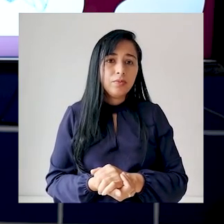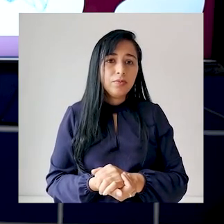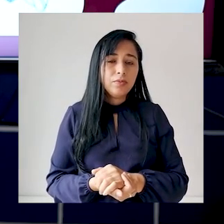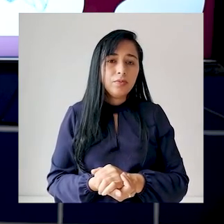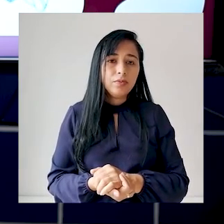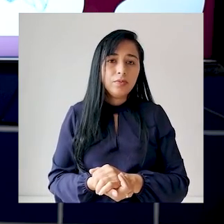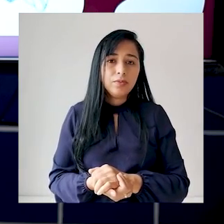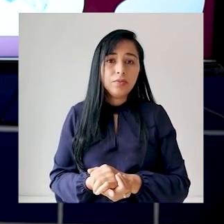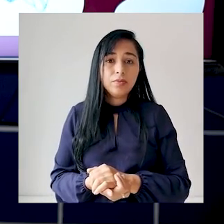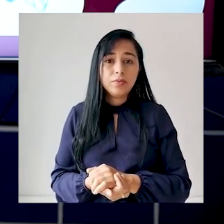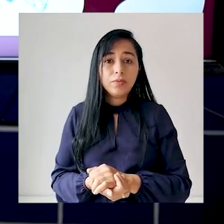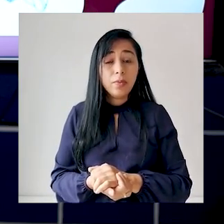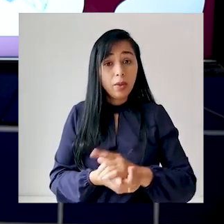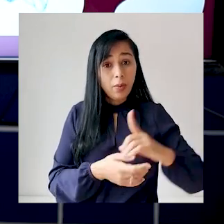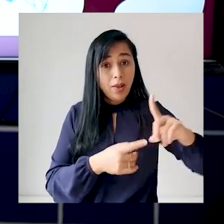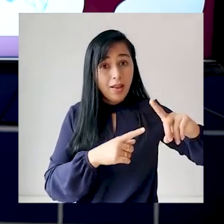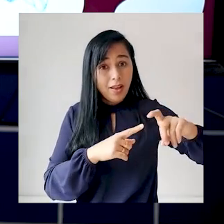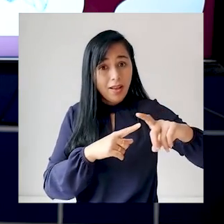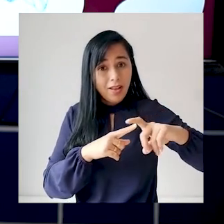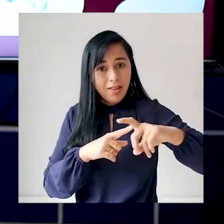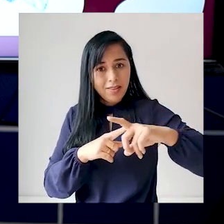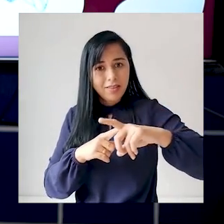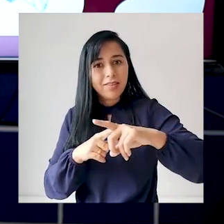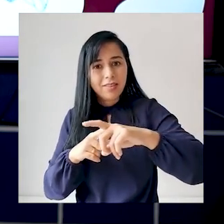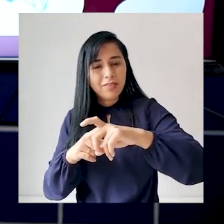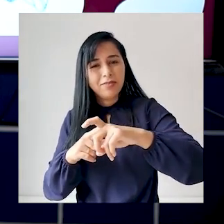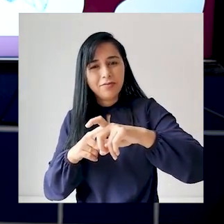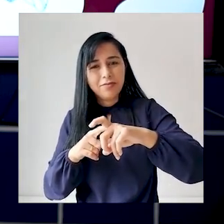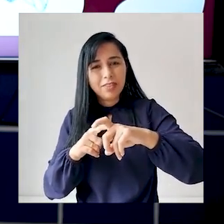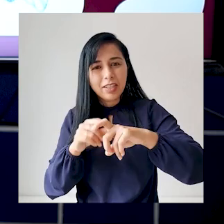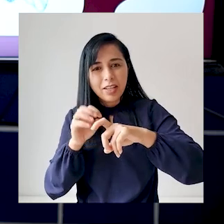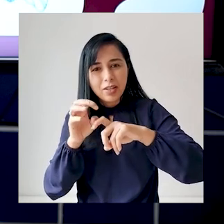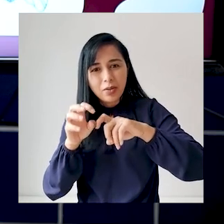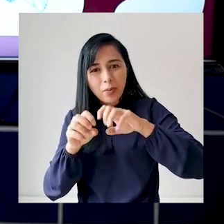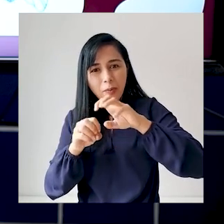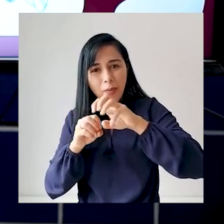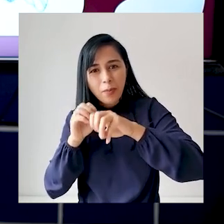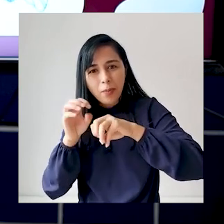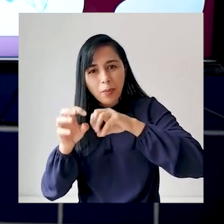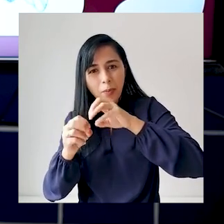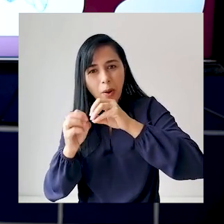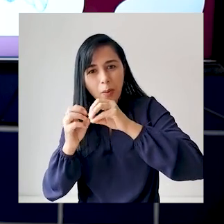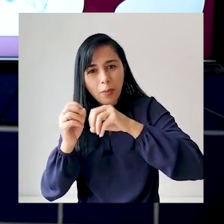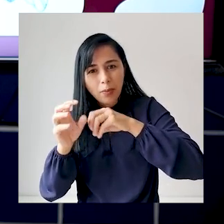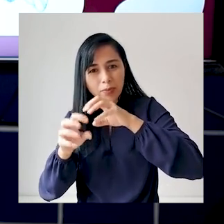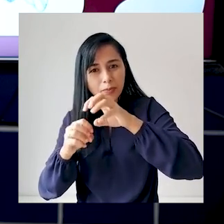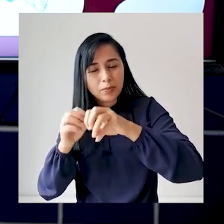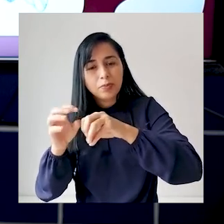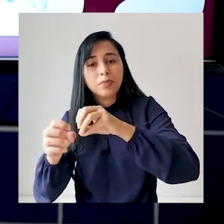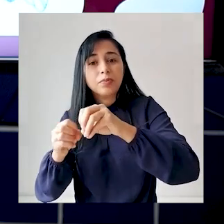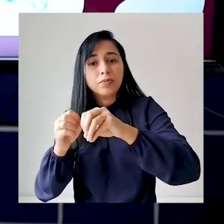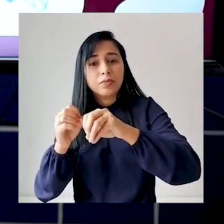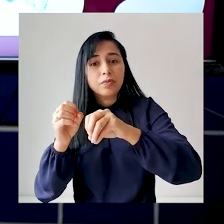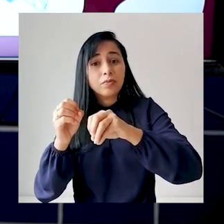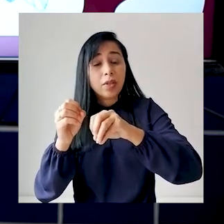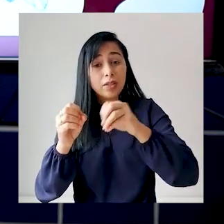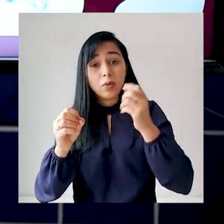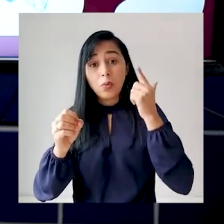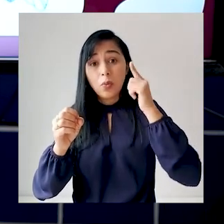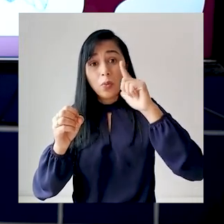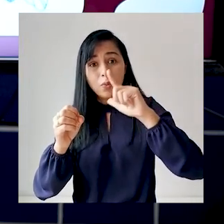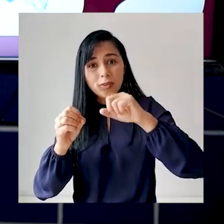alimenta bastante até conseguir energia suficiente para se transformar na